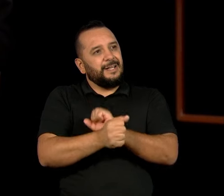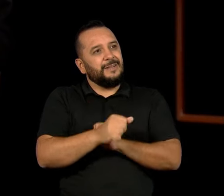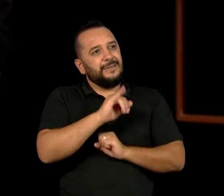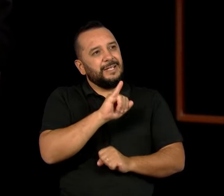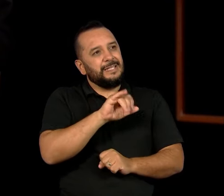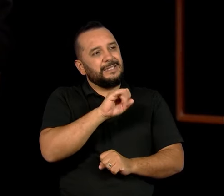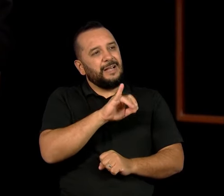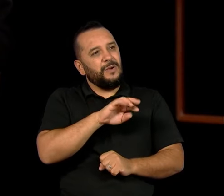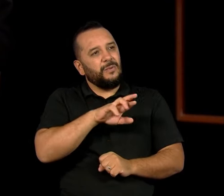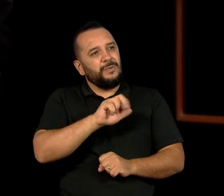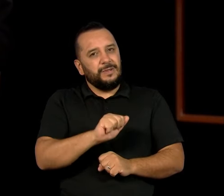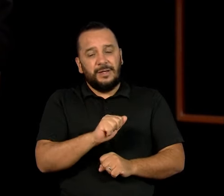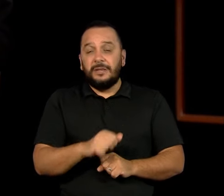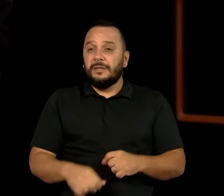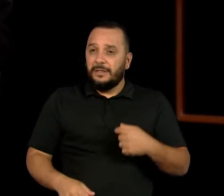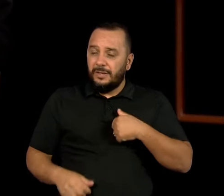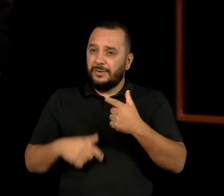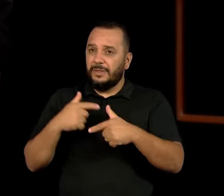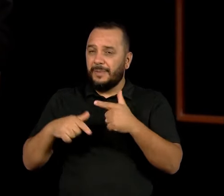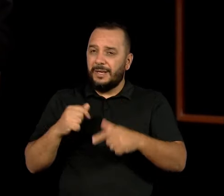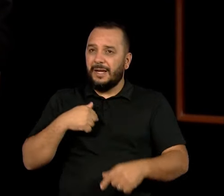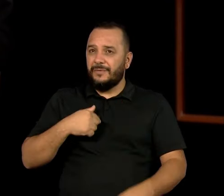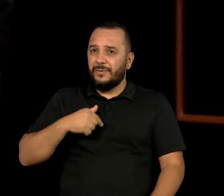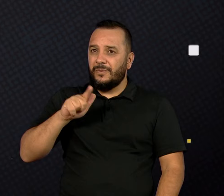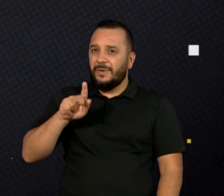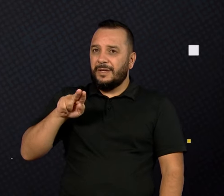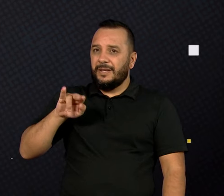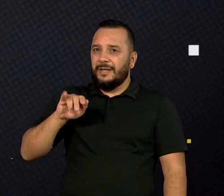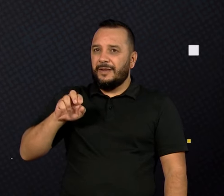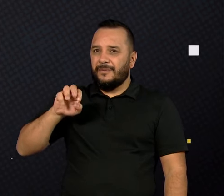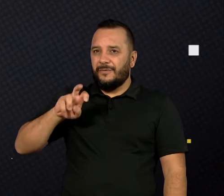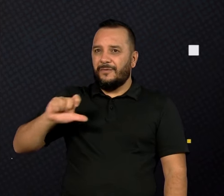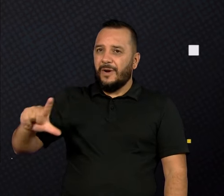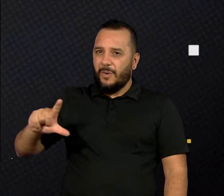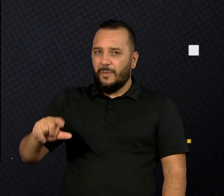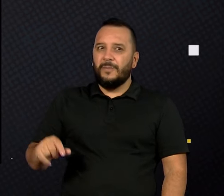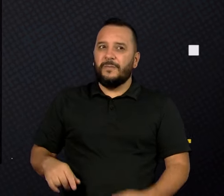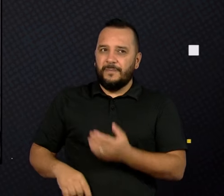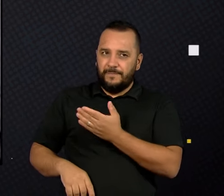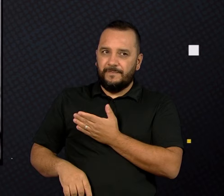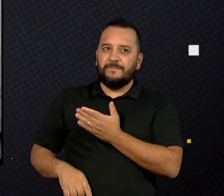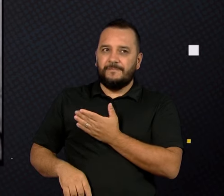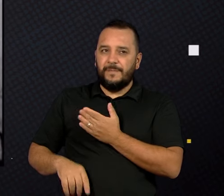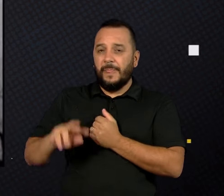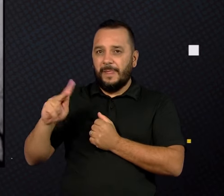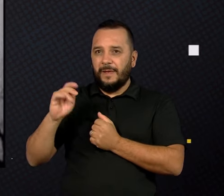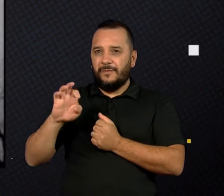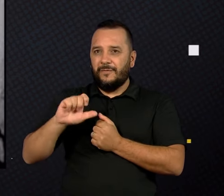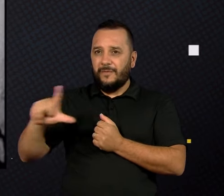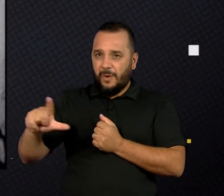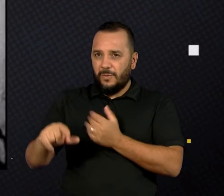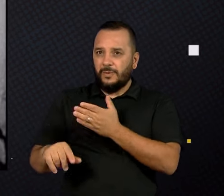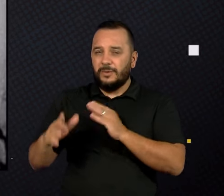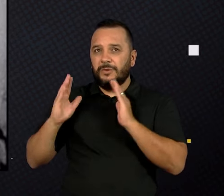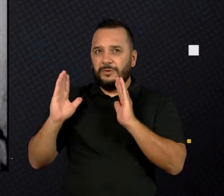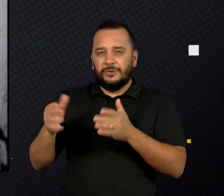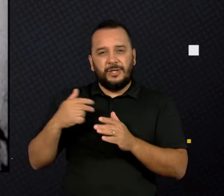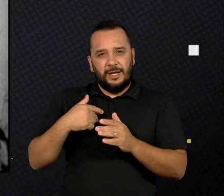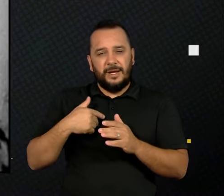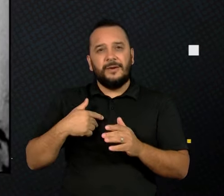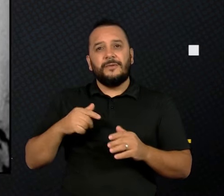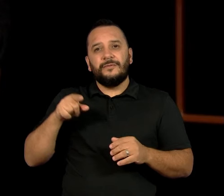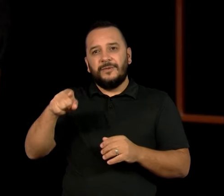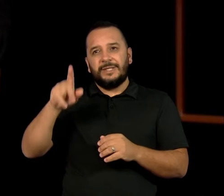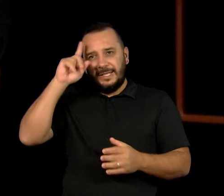trabalhava com Erval Rossano no programa Você Decide. Então, quando o Erval brigou lá com a Globo, foi